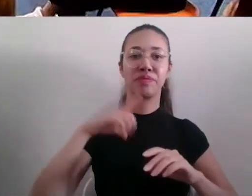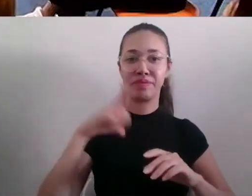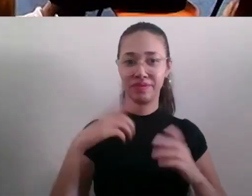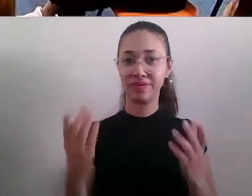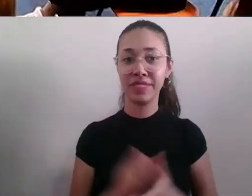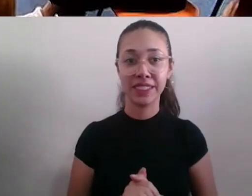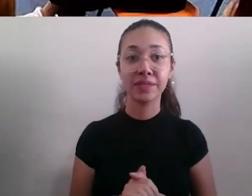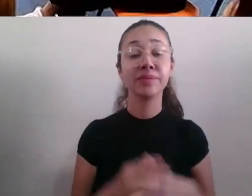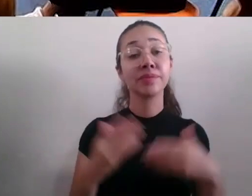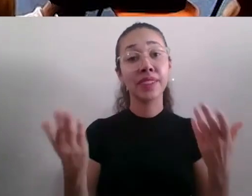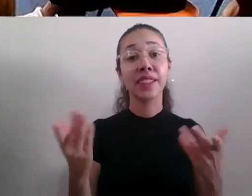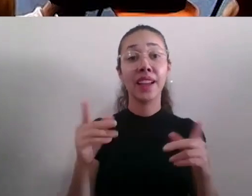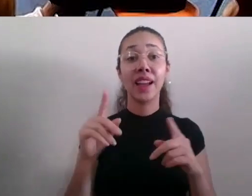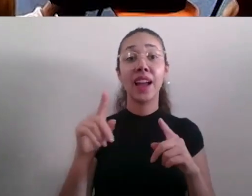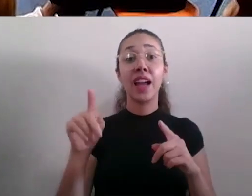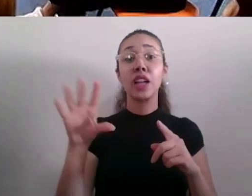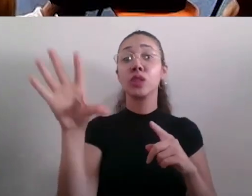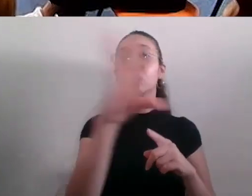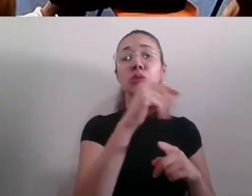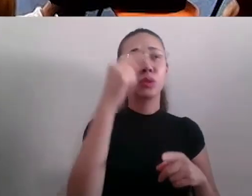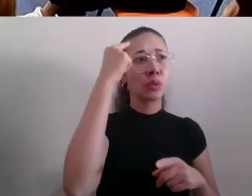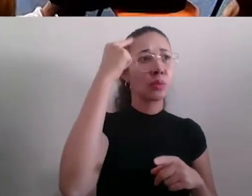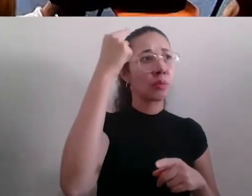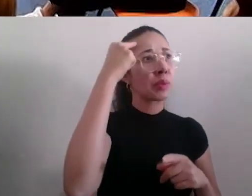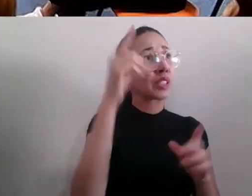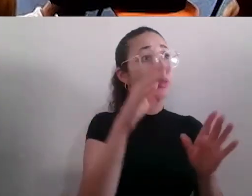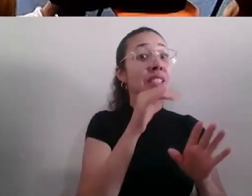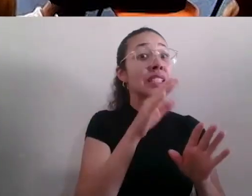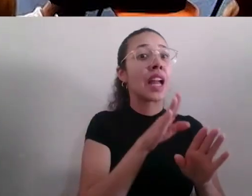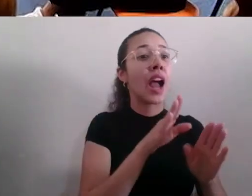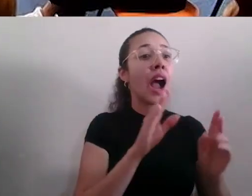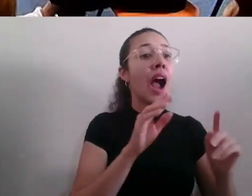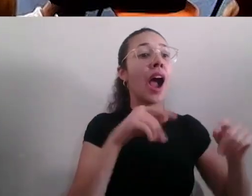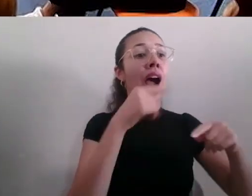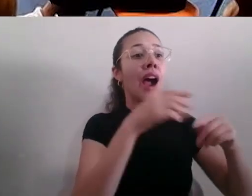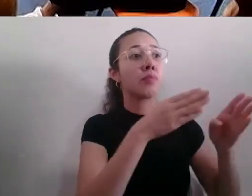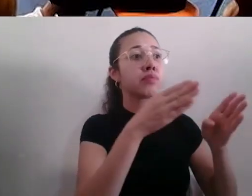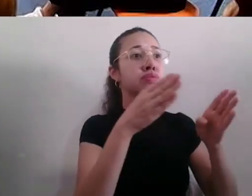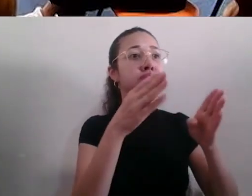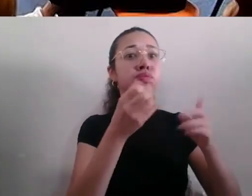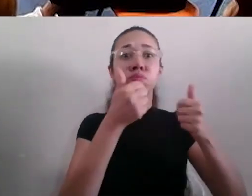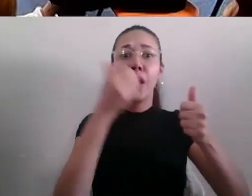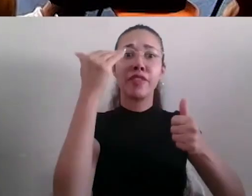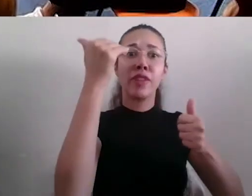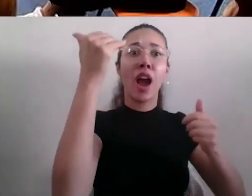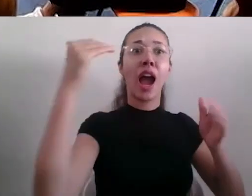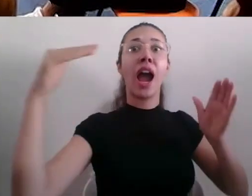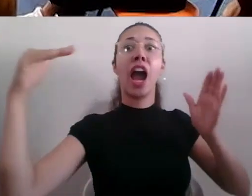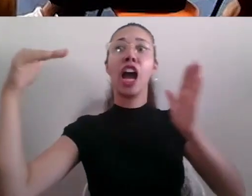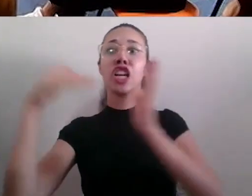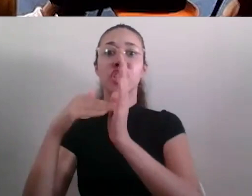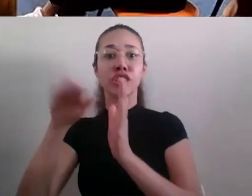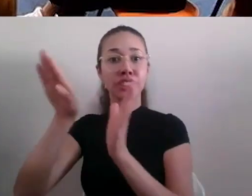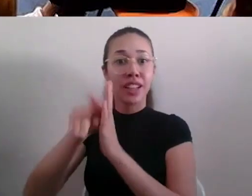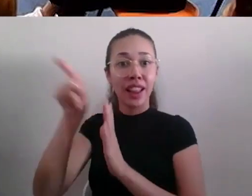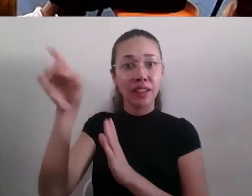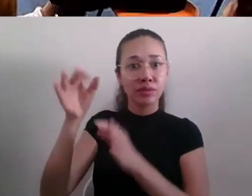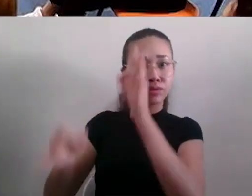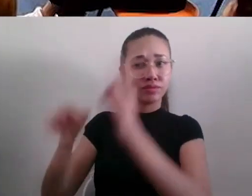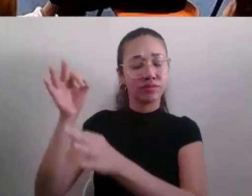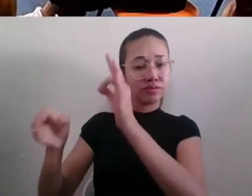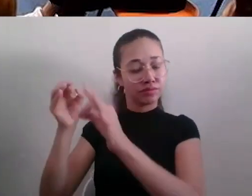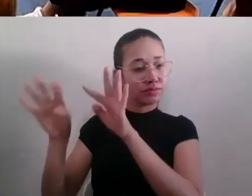que fosse ecoar no judiciário, mas nunca. Realmente foi uma surpresa, e foi uma grata surpresa,